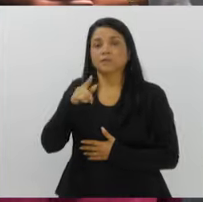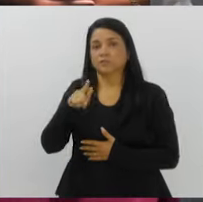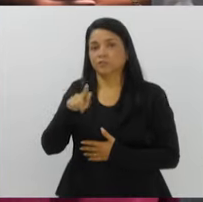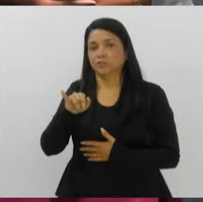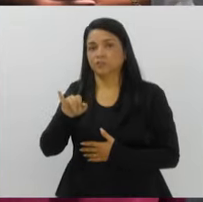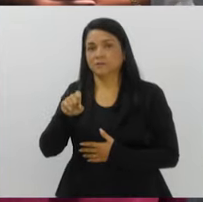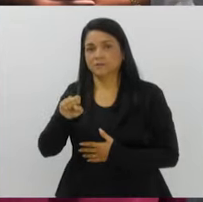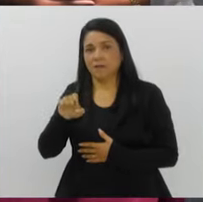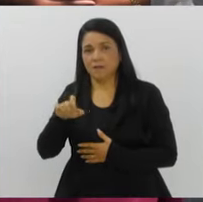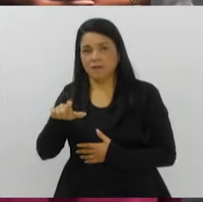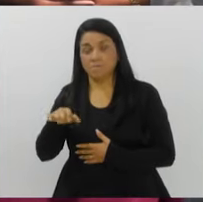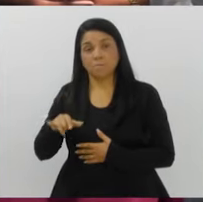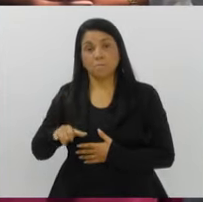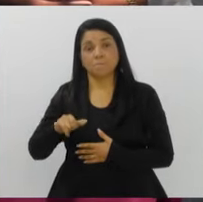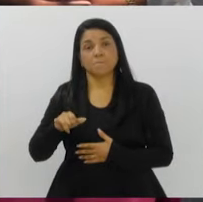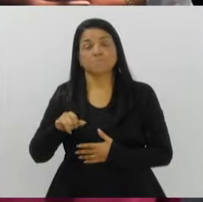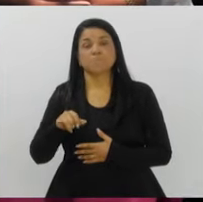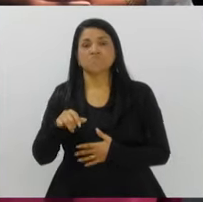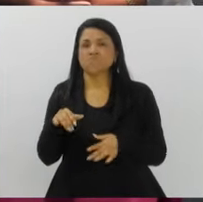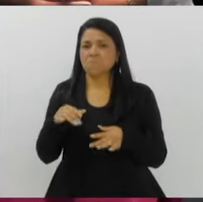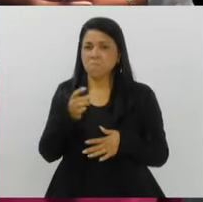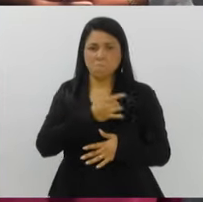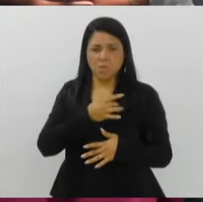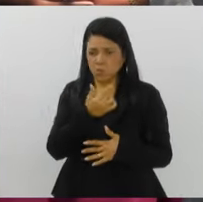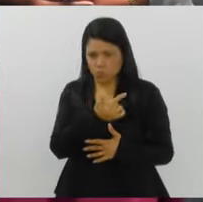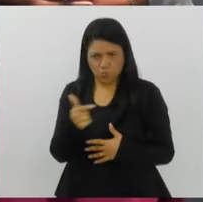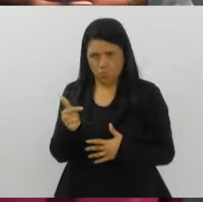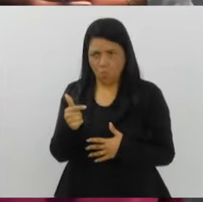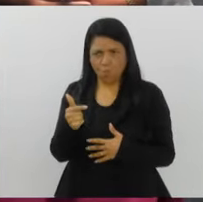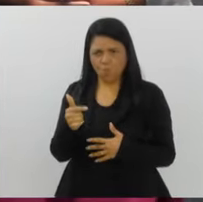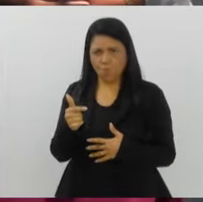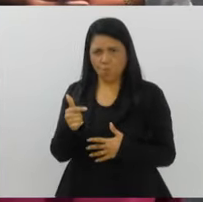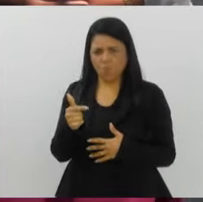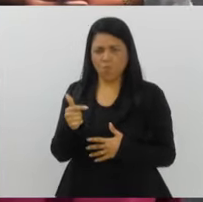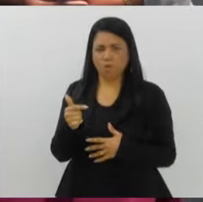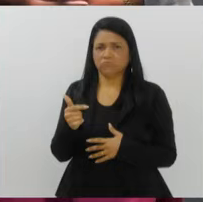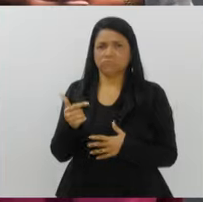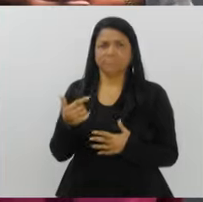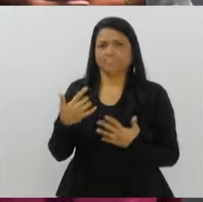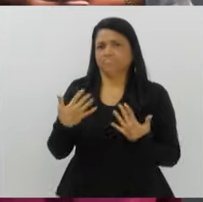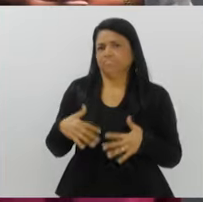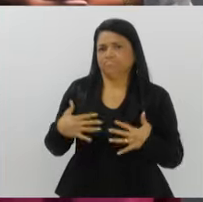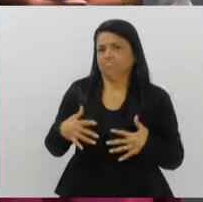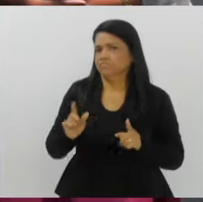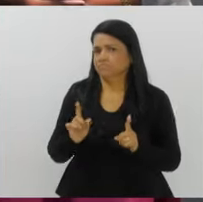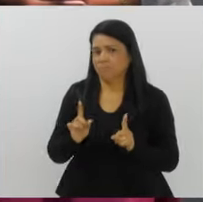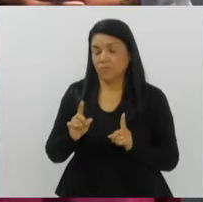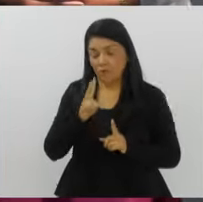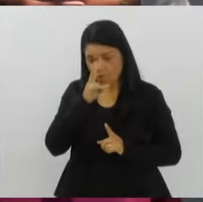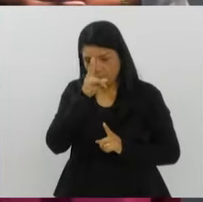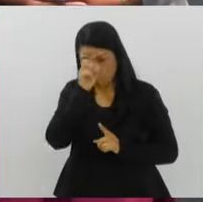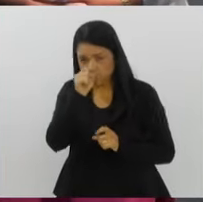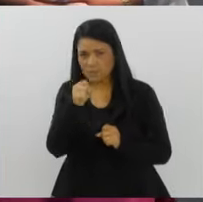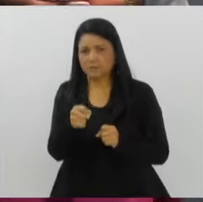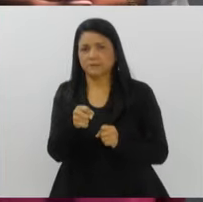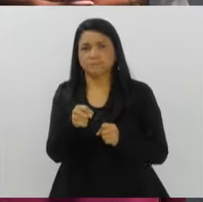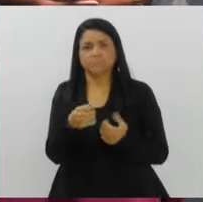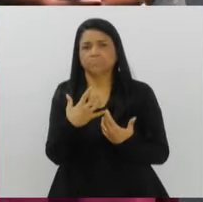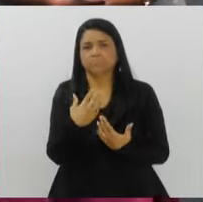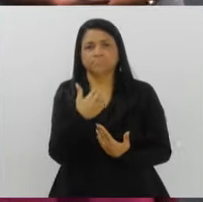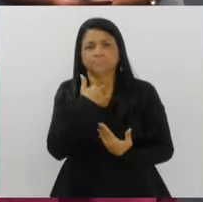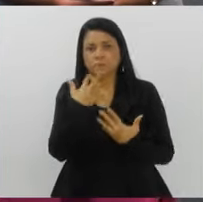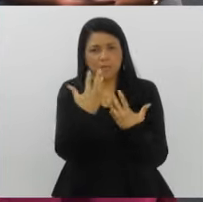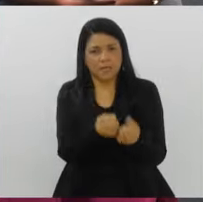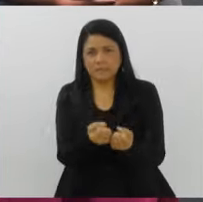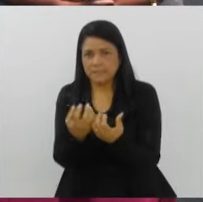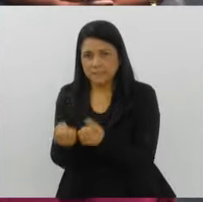primeiro mandato, não se amedronte, não se deixe abalar por isso, se fortaleça, porque a gente não pode permitir que